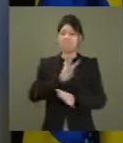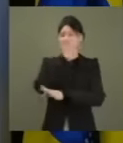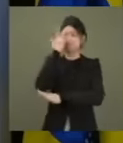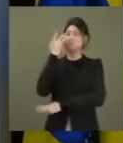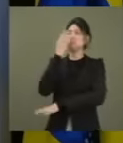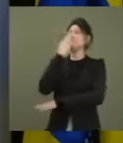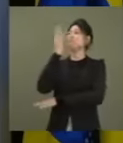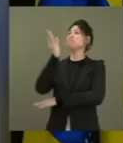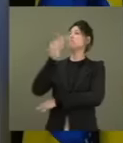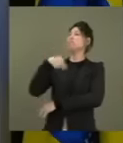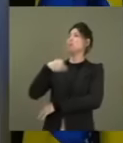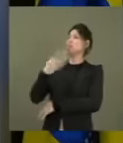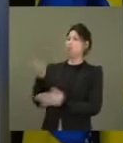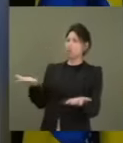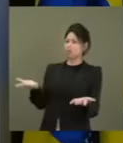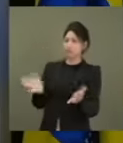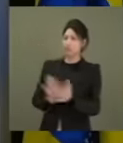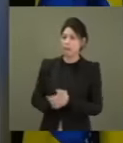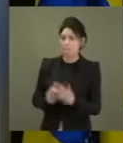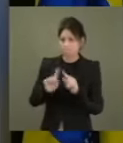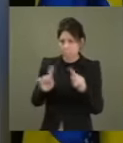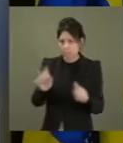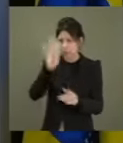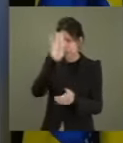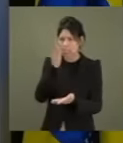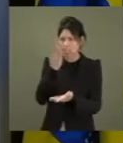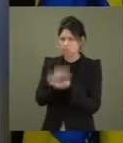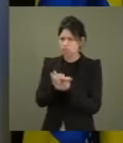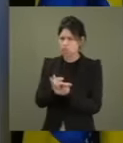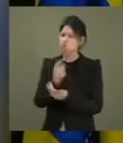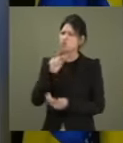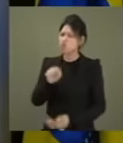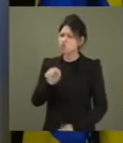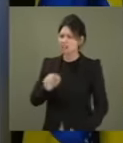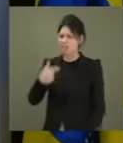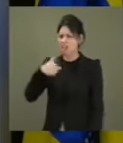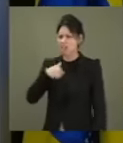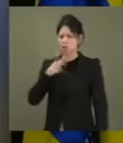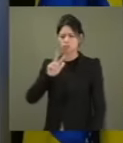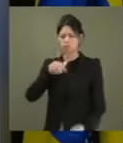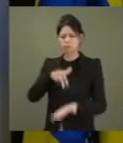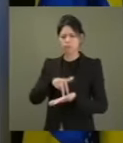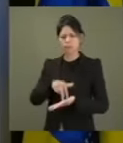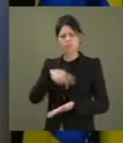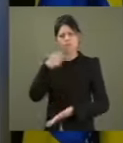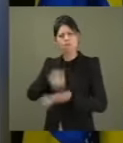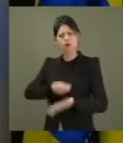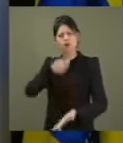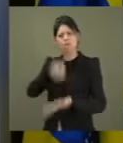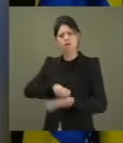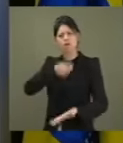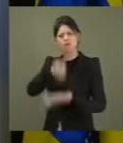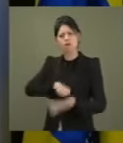E eu tenho convicção de que água mole em pedra dura, tanto bate até que